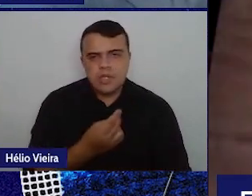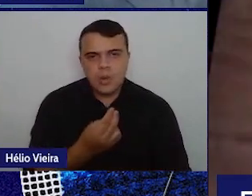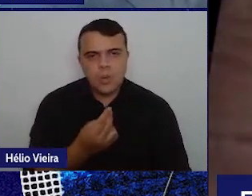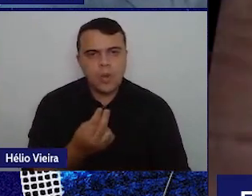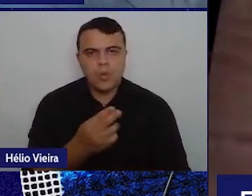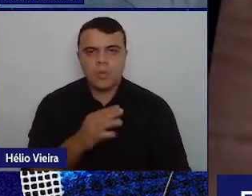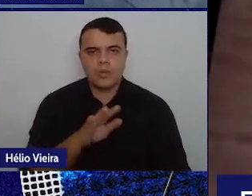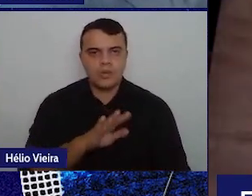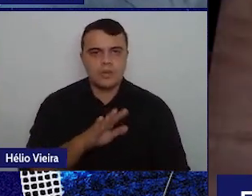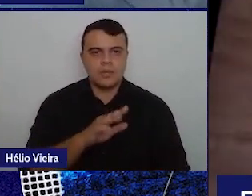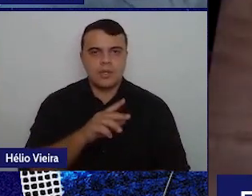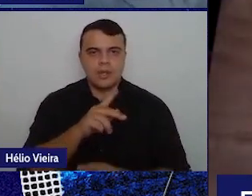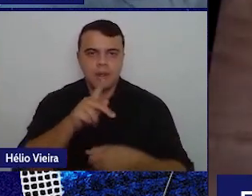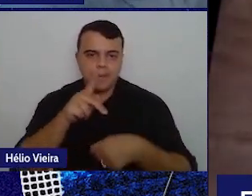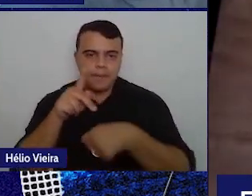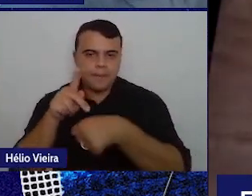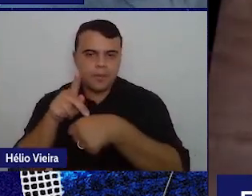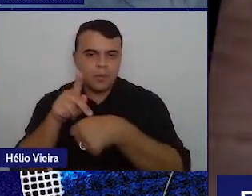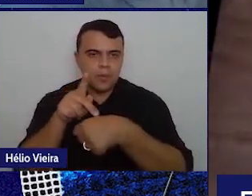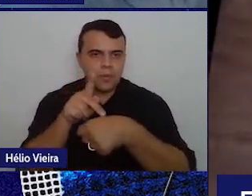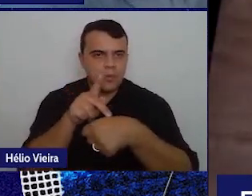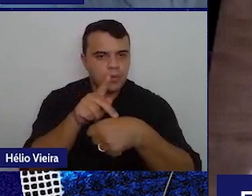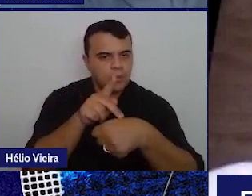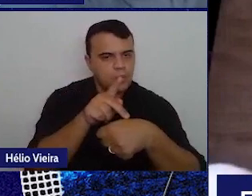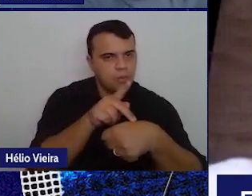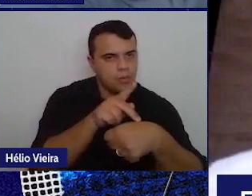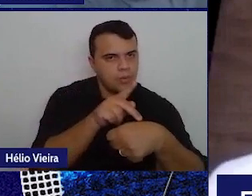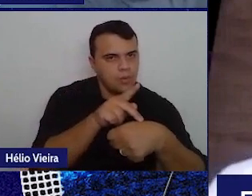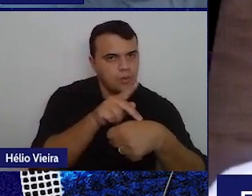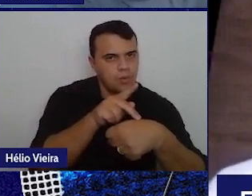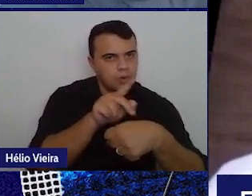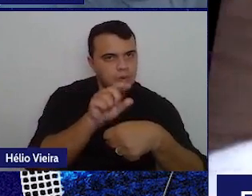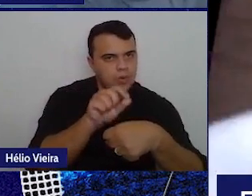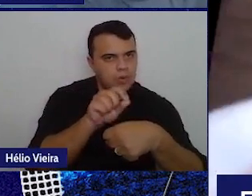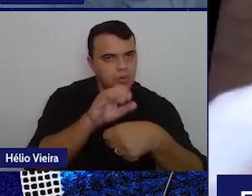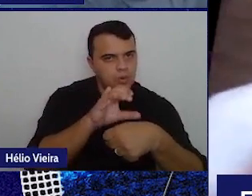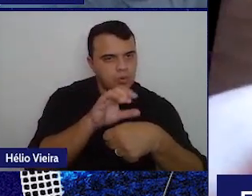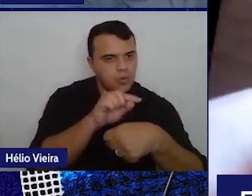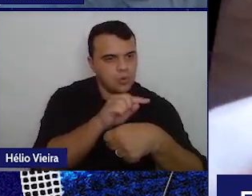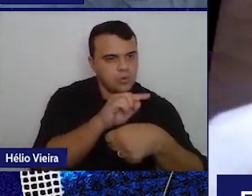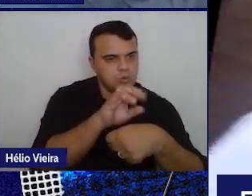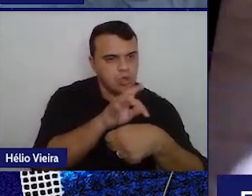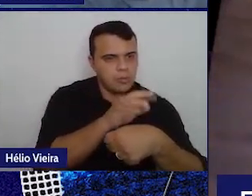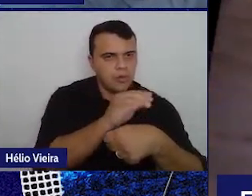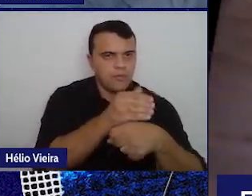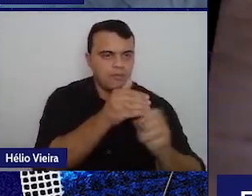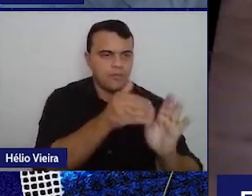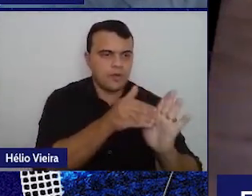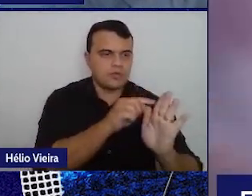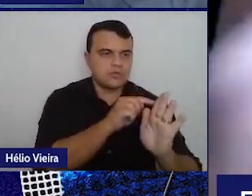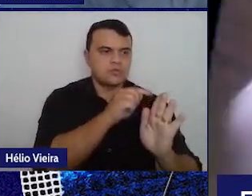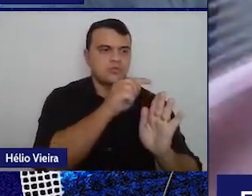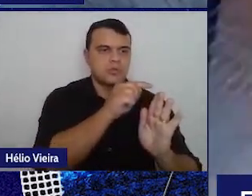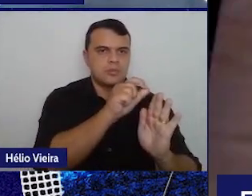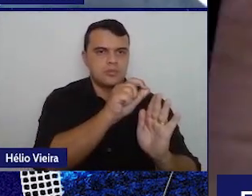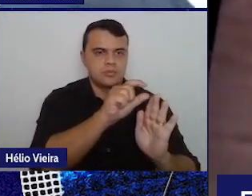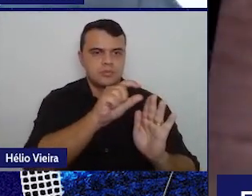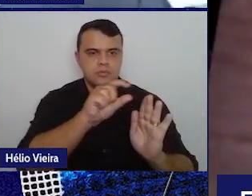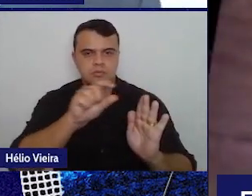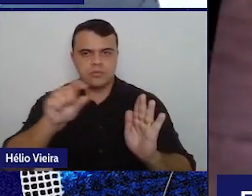o ponto de cruz, puxar o ponto oblíquo, vai até o final da carreira, sobe e